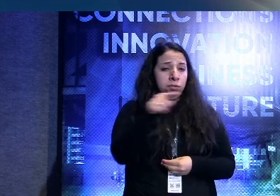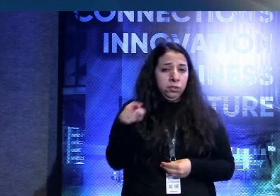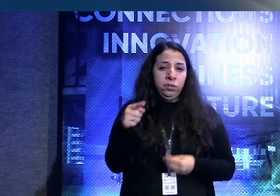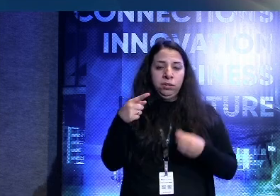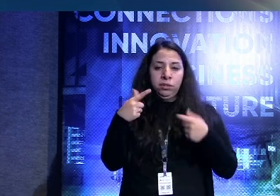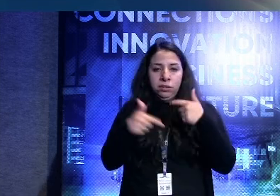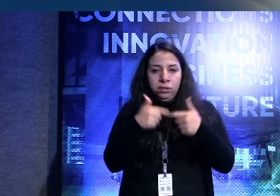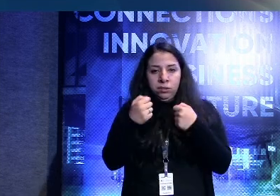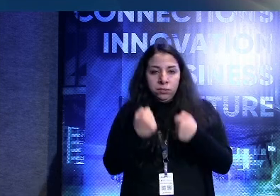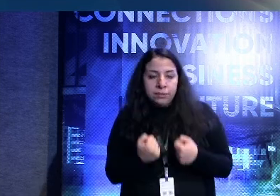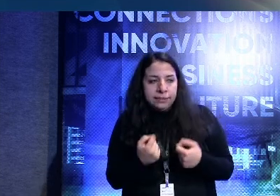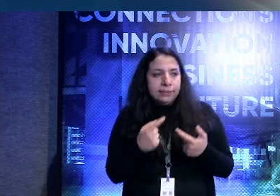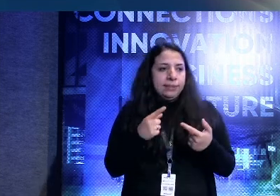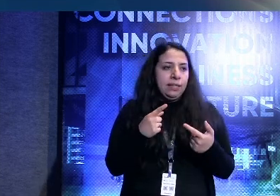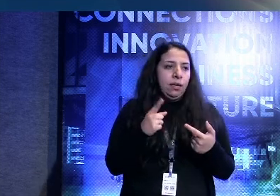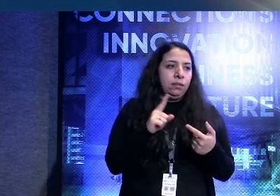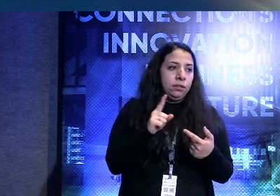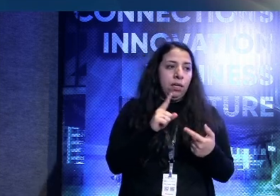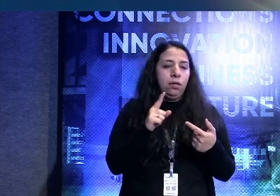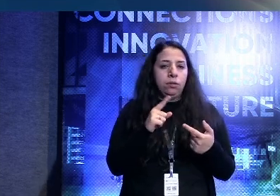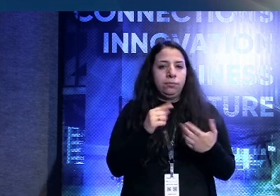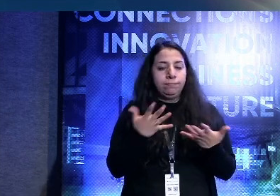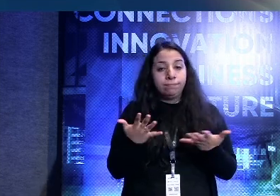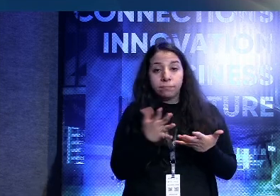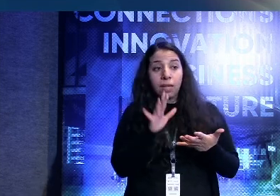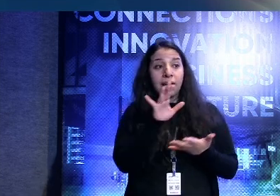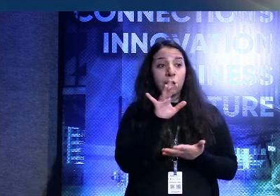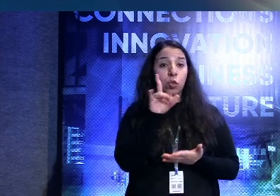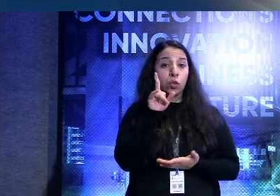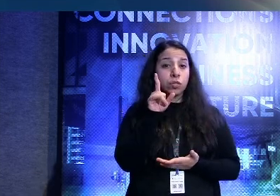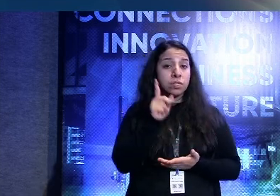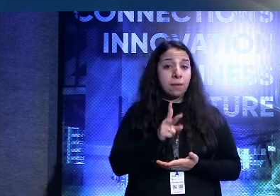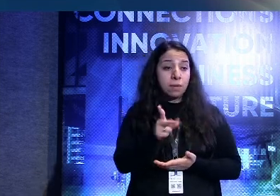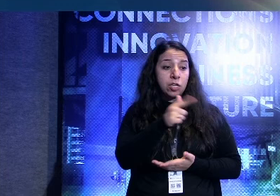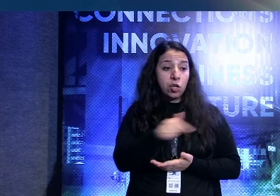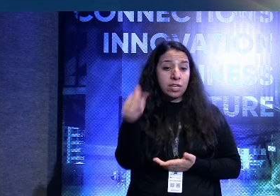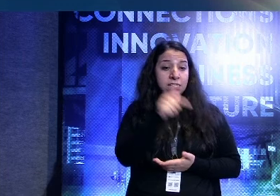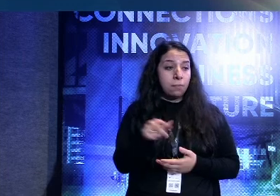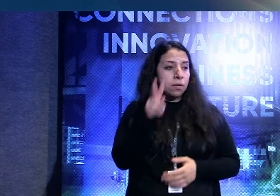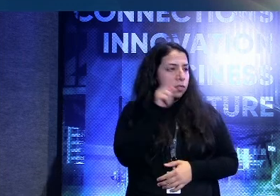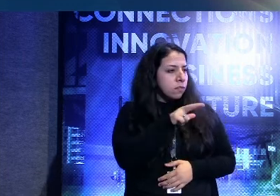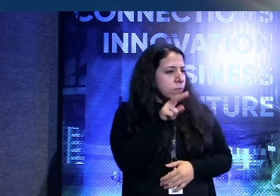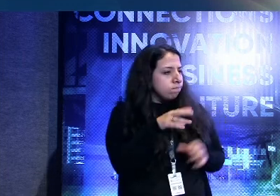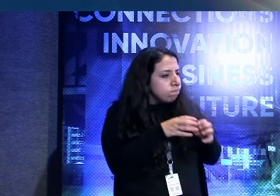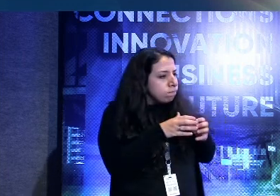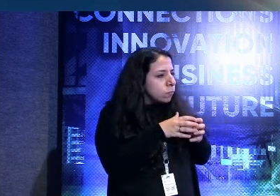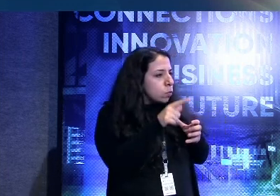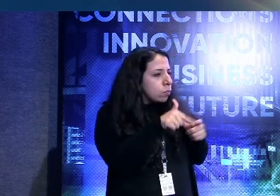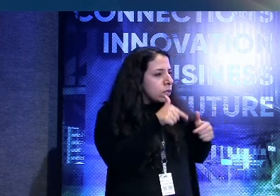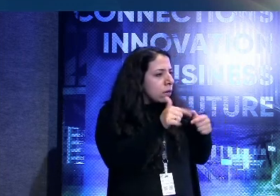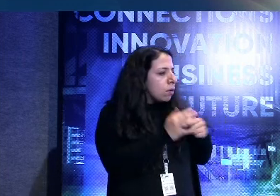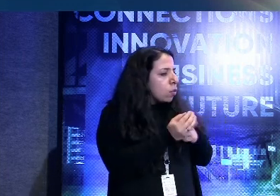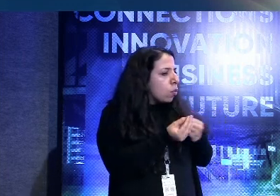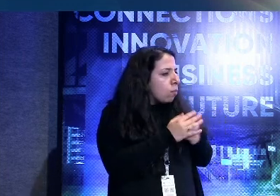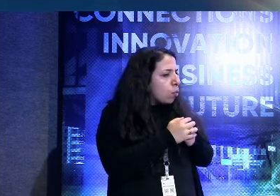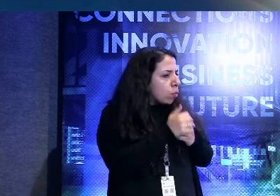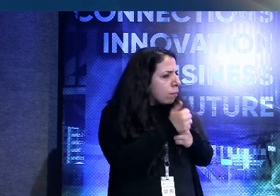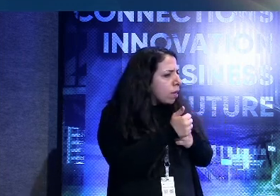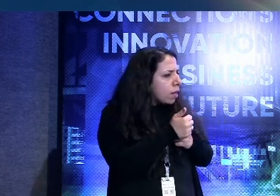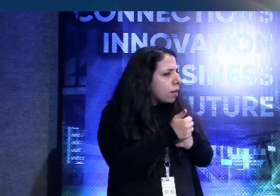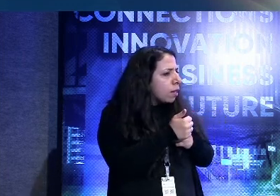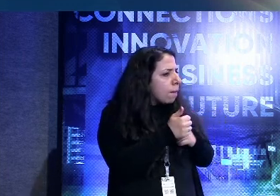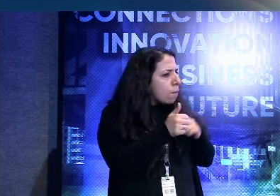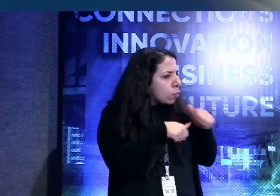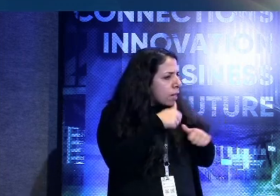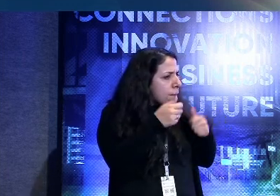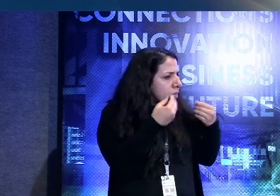Então, a gente consegue acompanhar todos os times semanalmente para entender quais times estão com sobrecarga, onde a gente precisa fazer alterações. Isso é muito importante